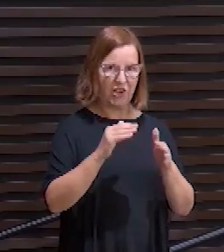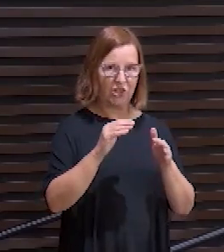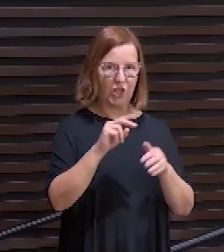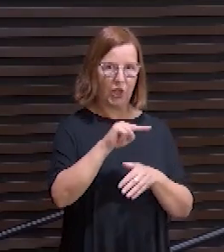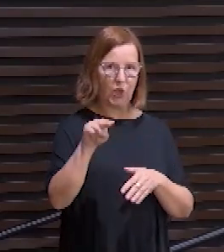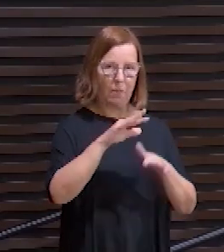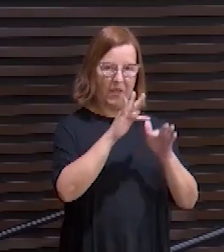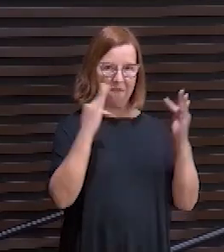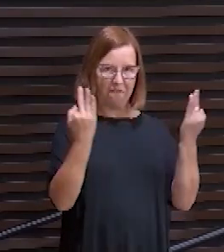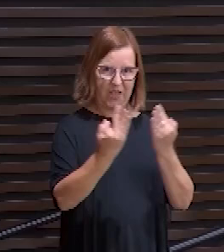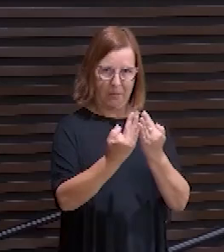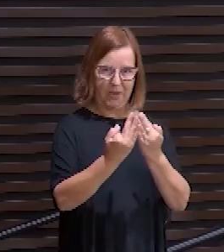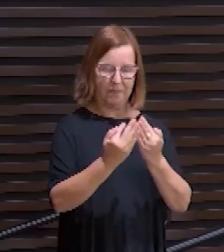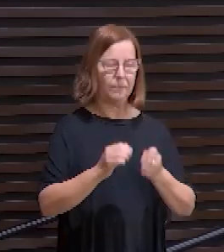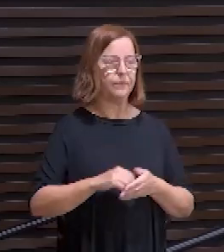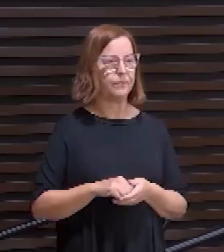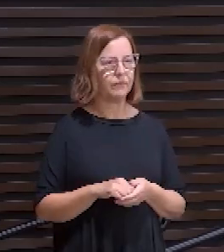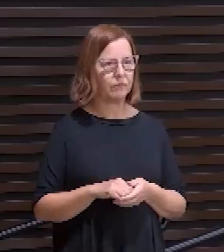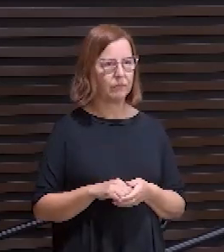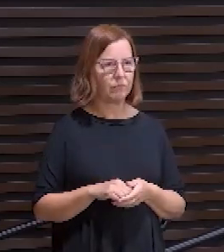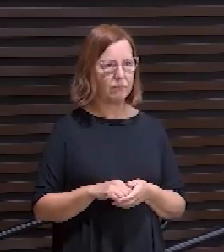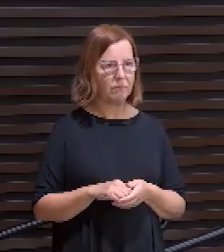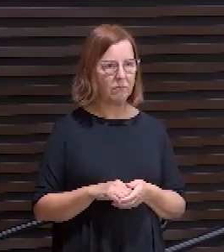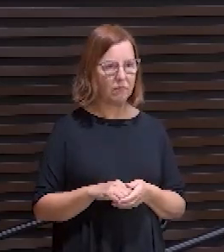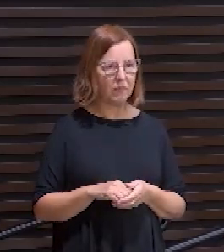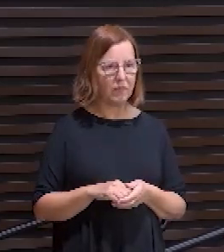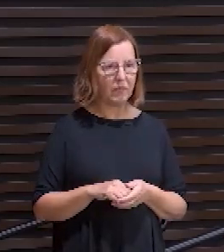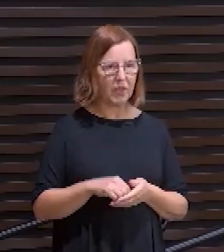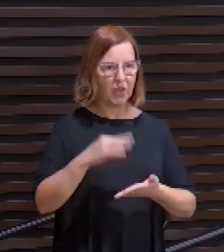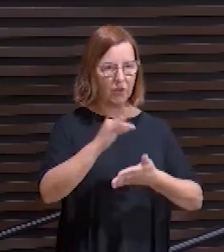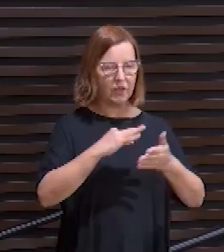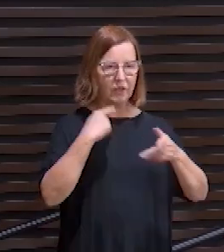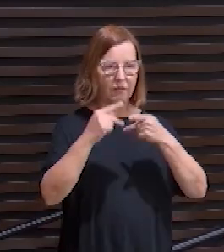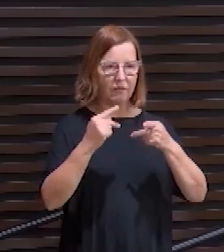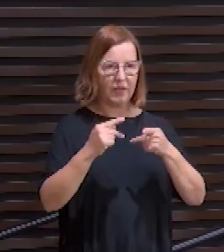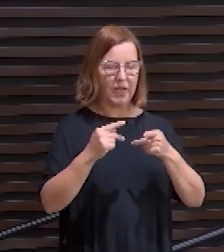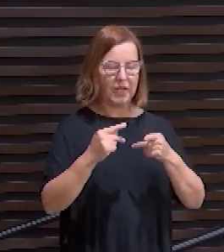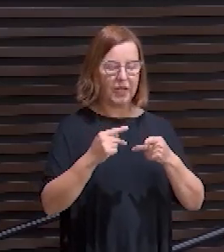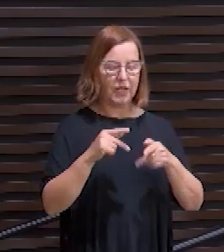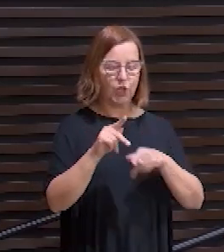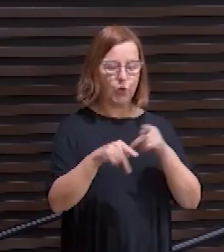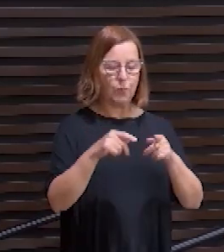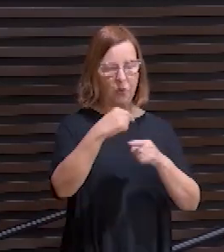E o texto está dizendo também acerca do anticristo que os santos lhe serão entregues nas mãos.